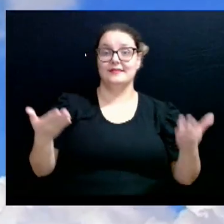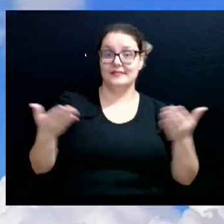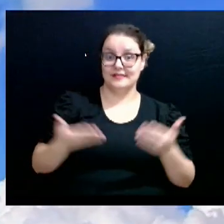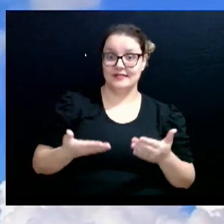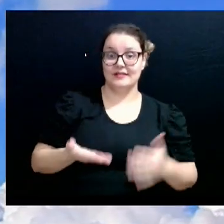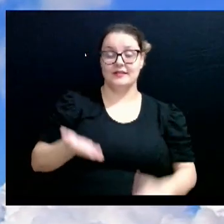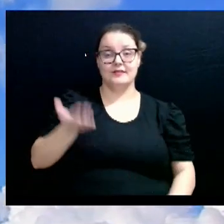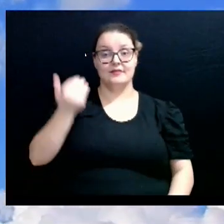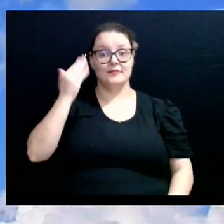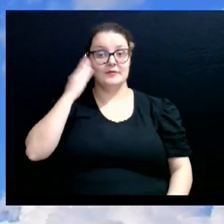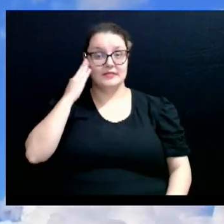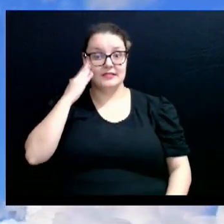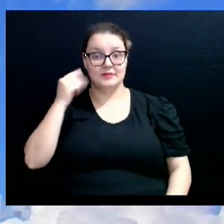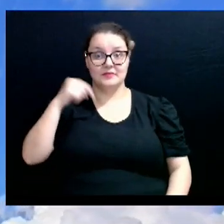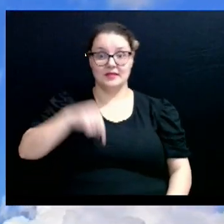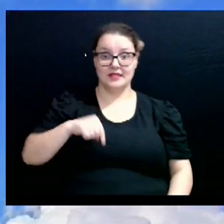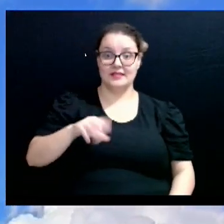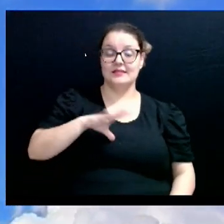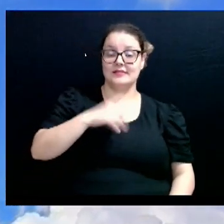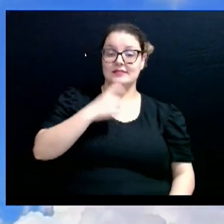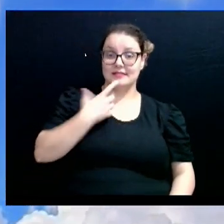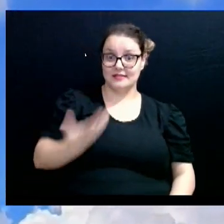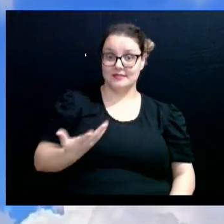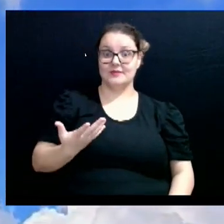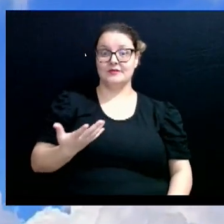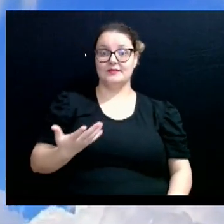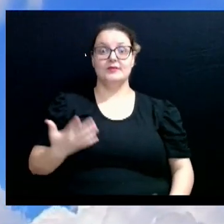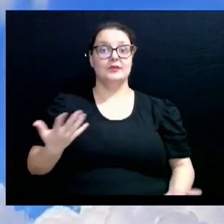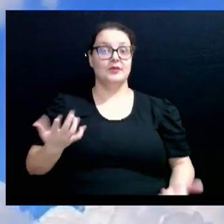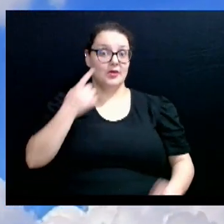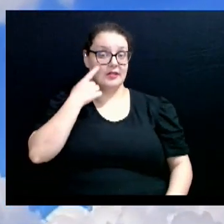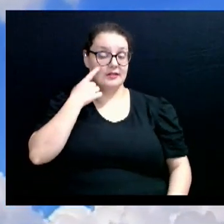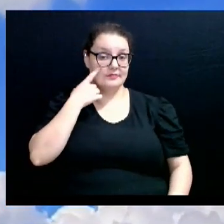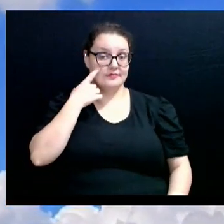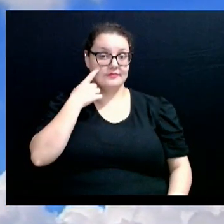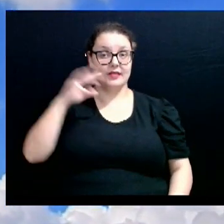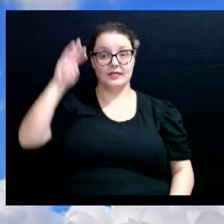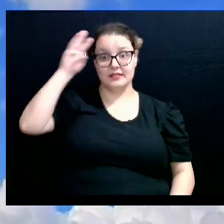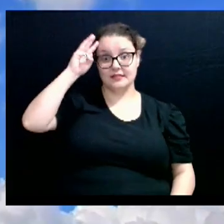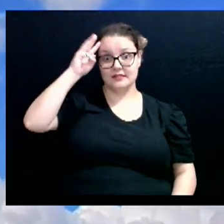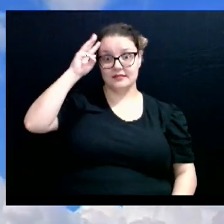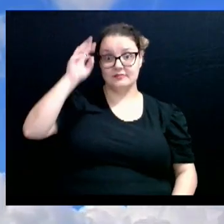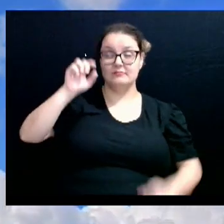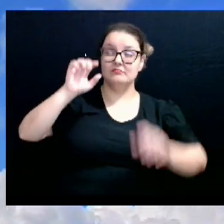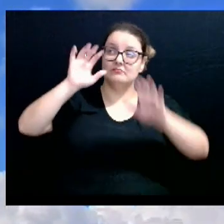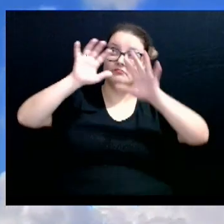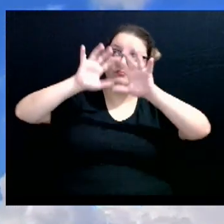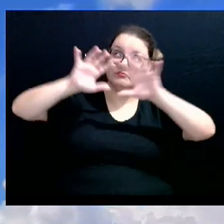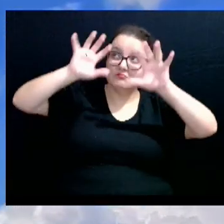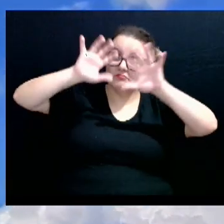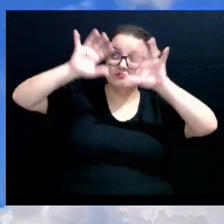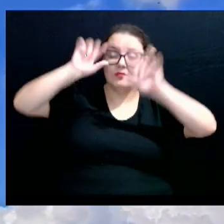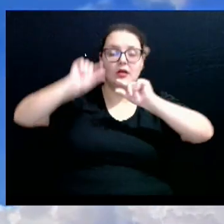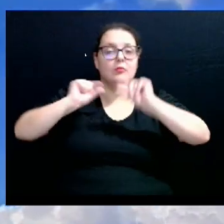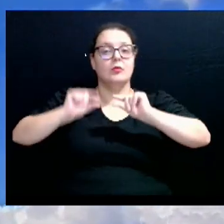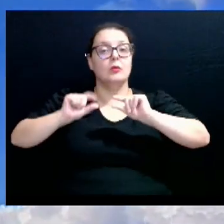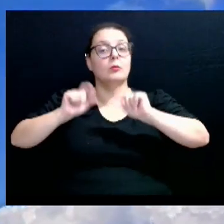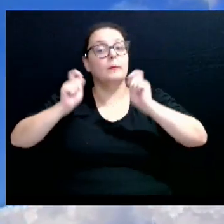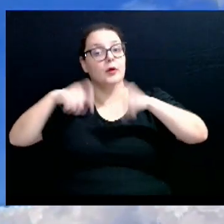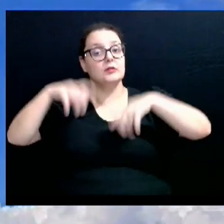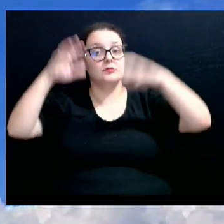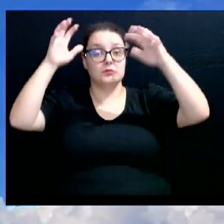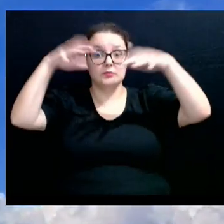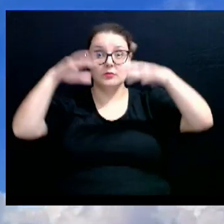tempo aqui na cidade de Campinas. Olha só, terça-feira segue com céu parcialmente nublado, com chances de chuva